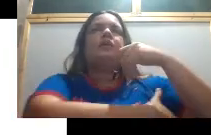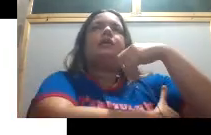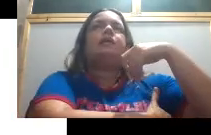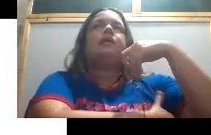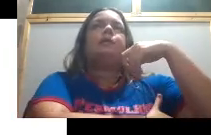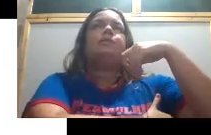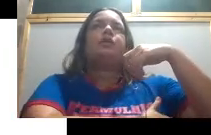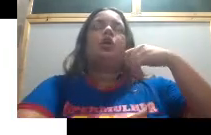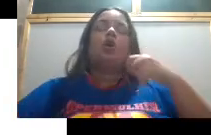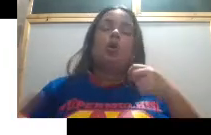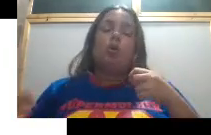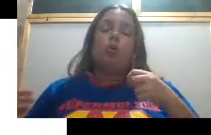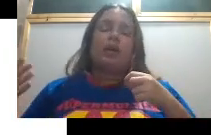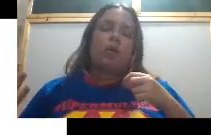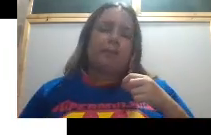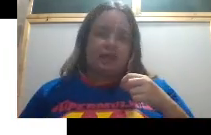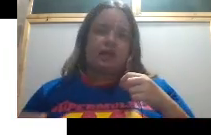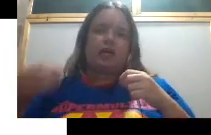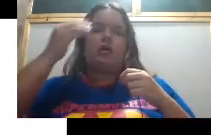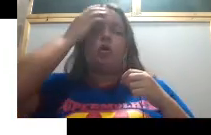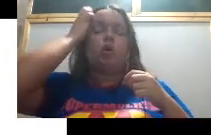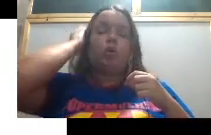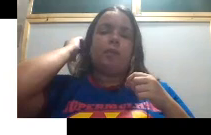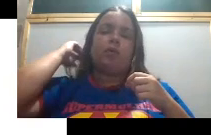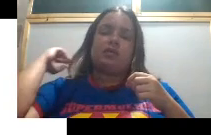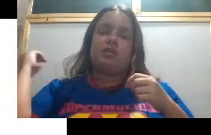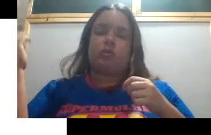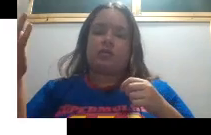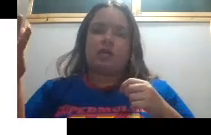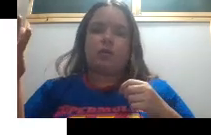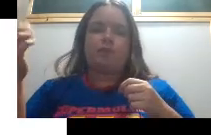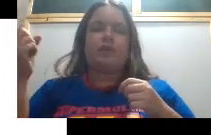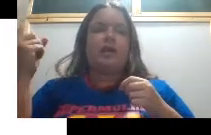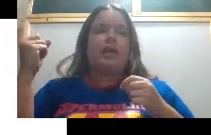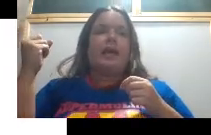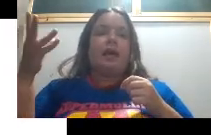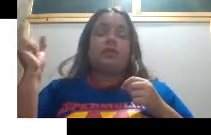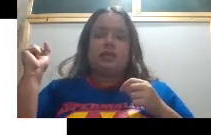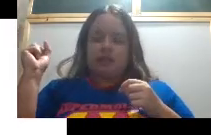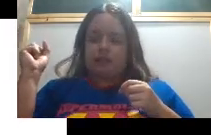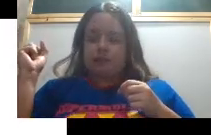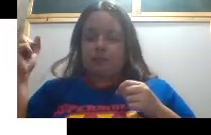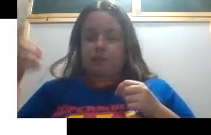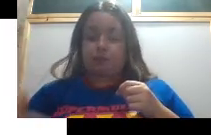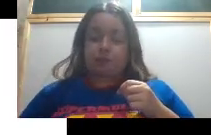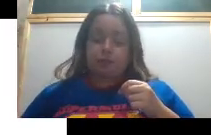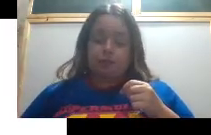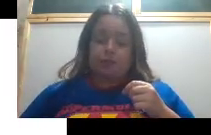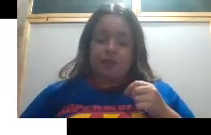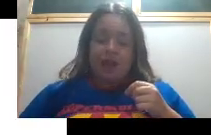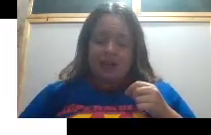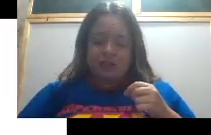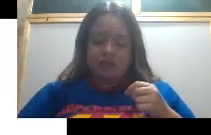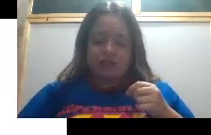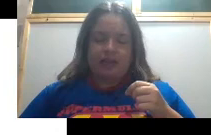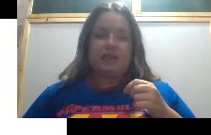o que o que complica um pouco a situação é o seguinte é